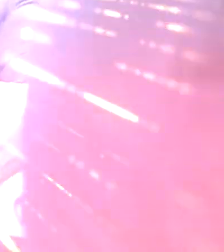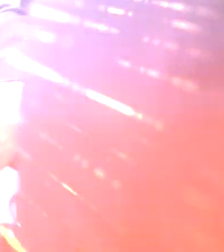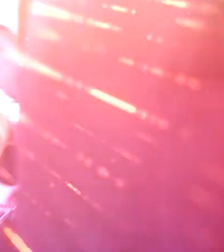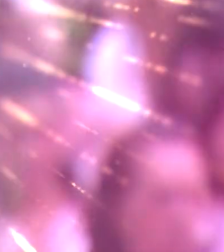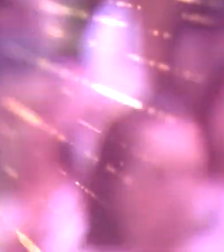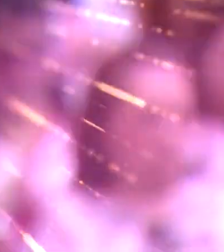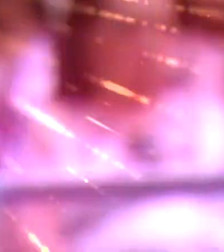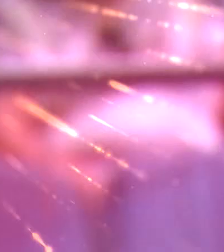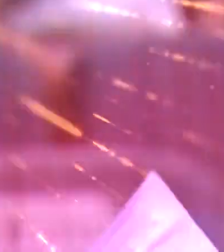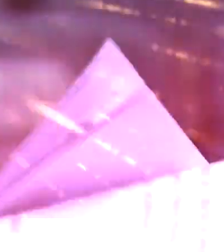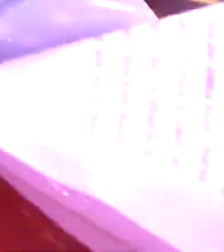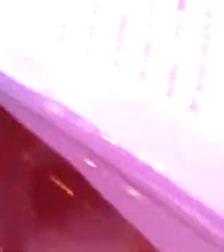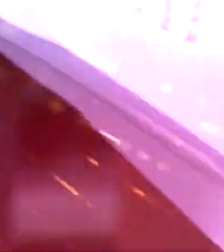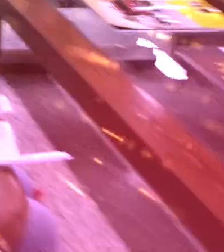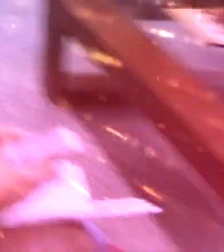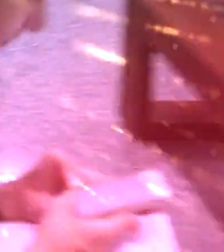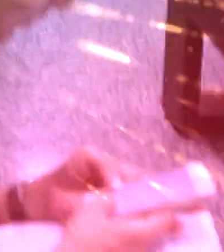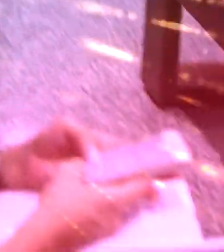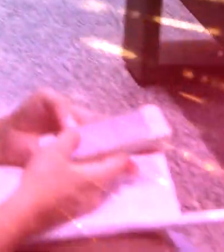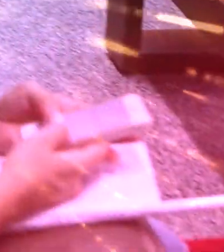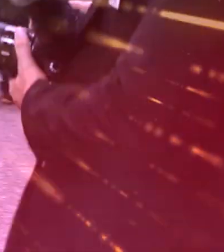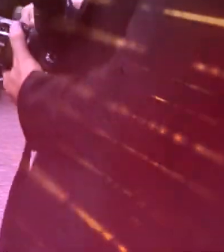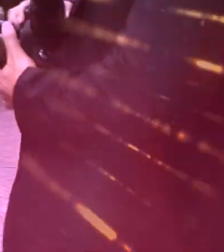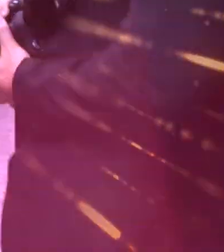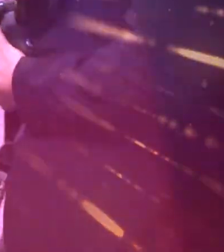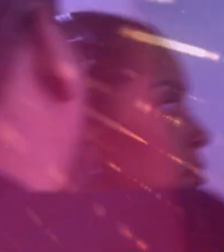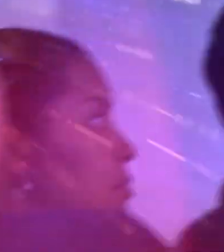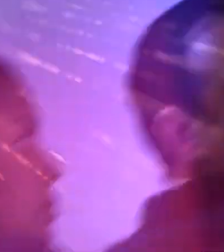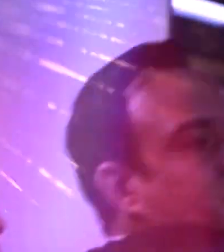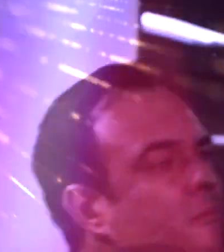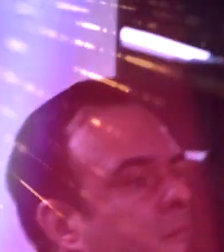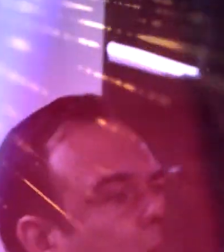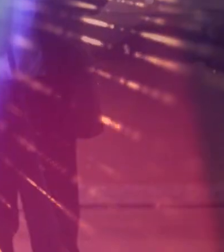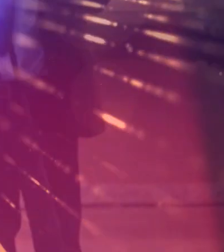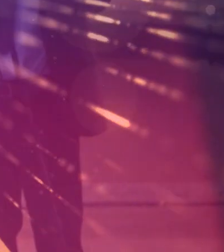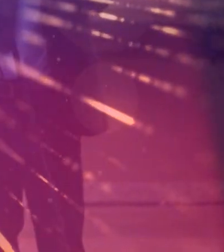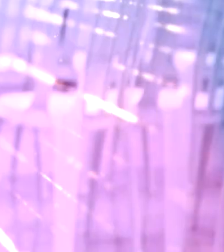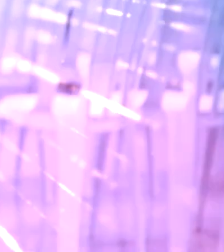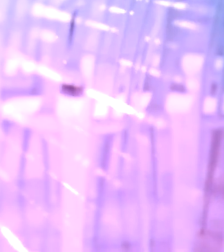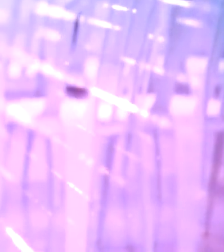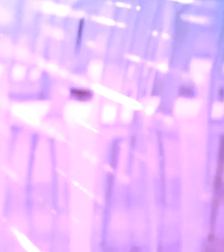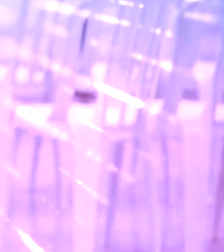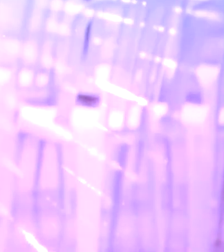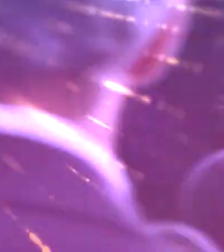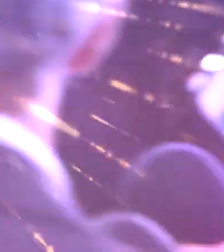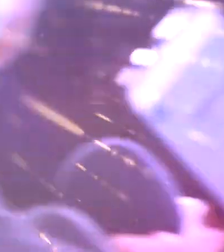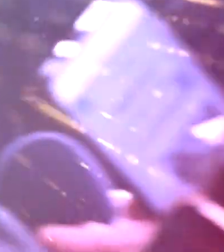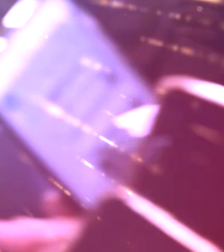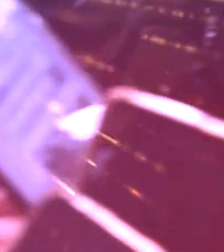Jornalista divulga, escreve, compartilha, fotografa, narra